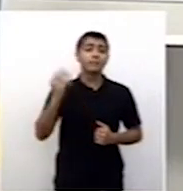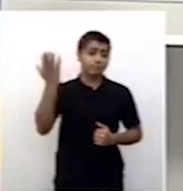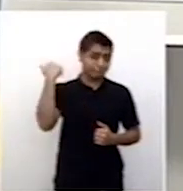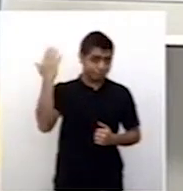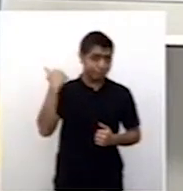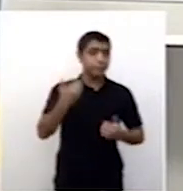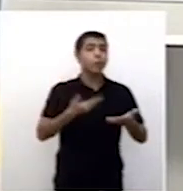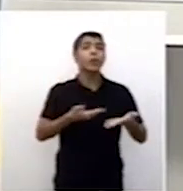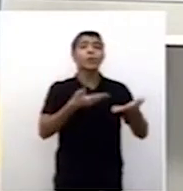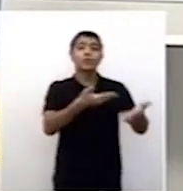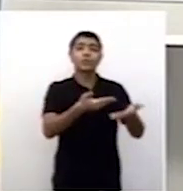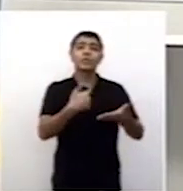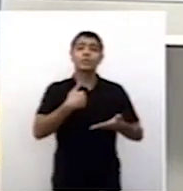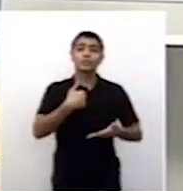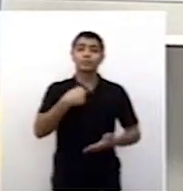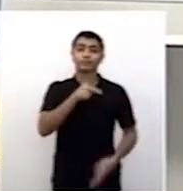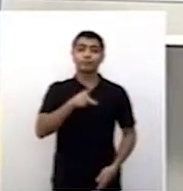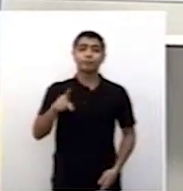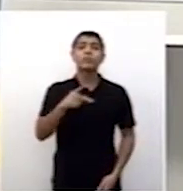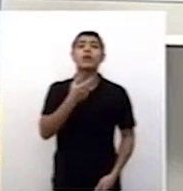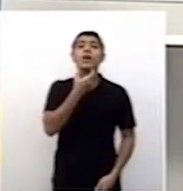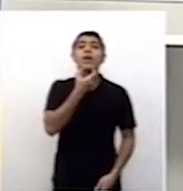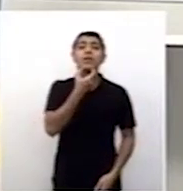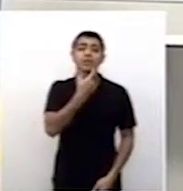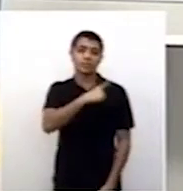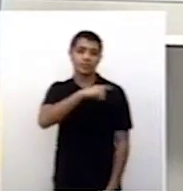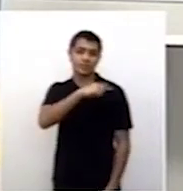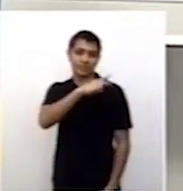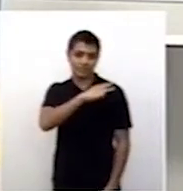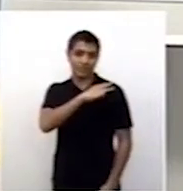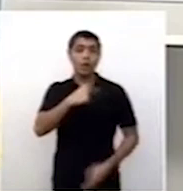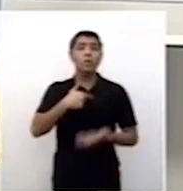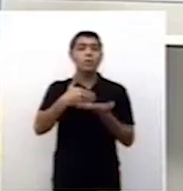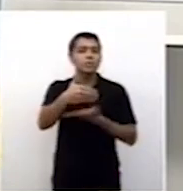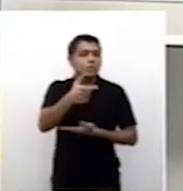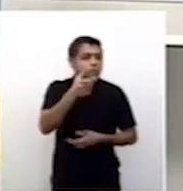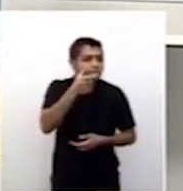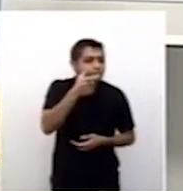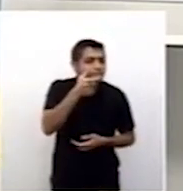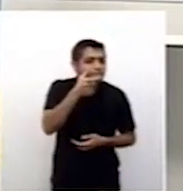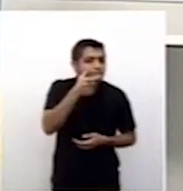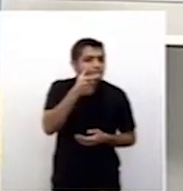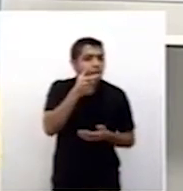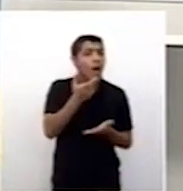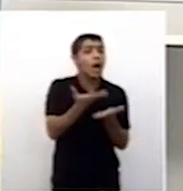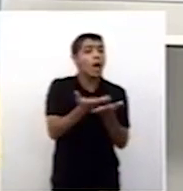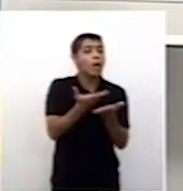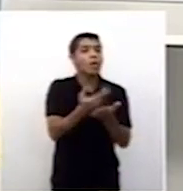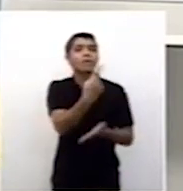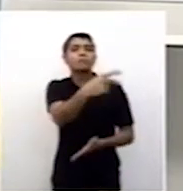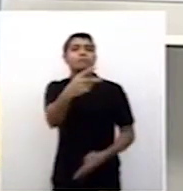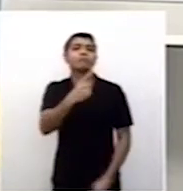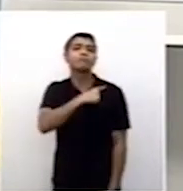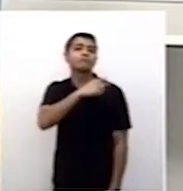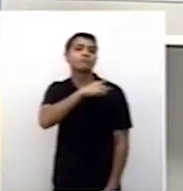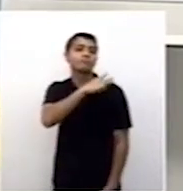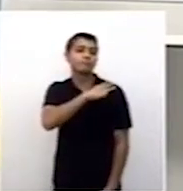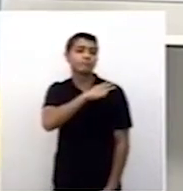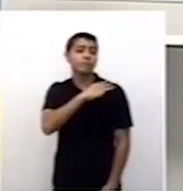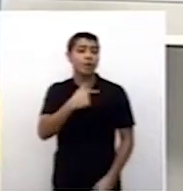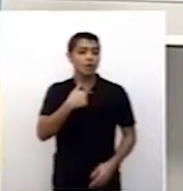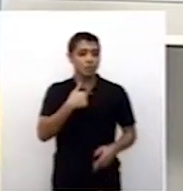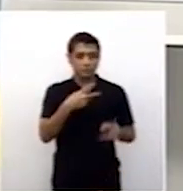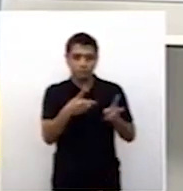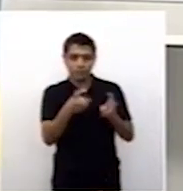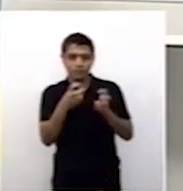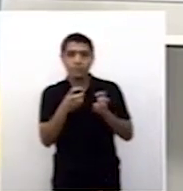passei a assistir às aulas do ensino médio. E observei a linguagem e o comportamento de alguns alunos no chat. Gostaria